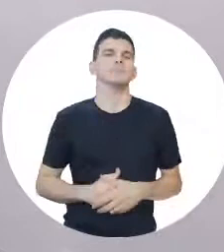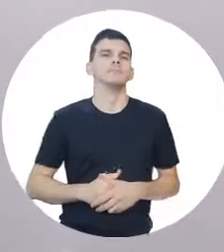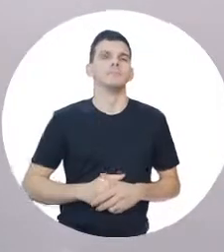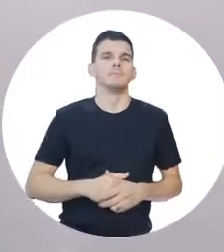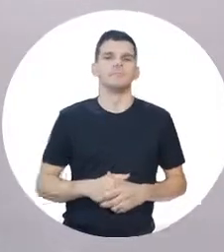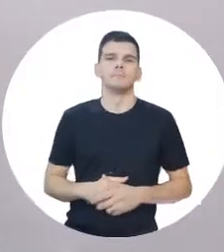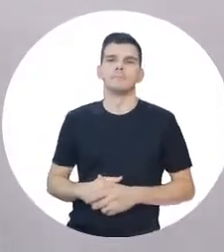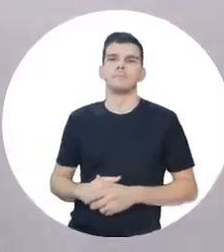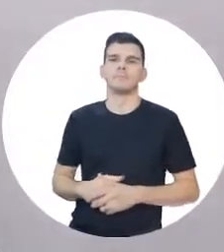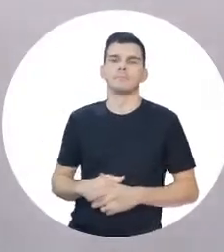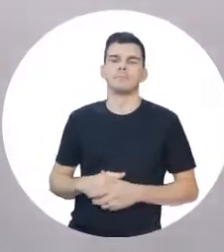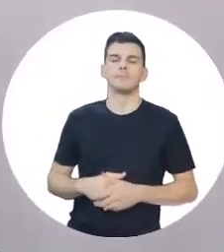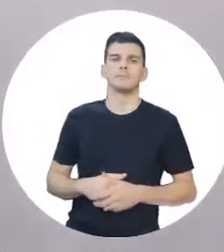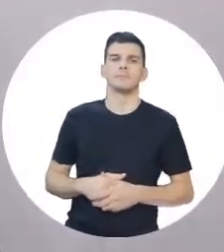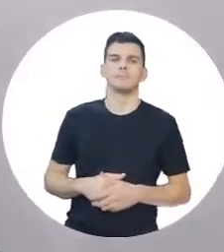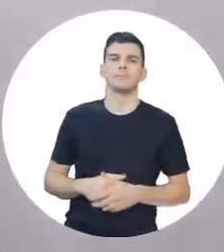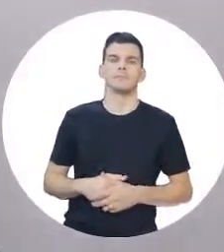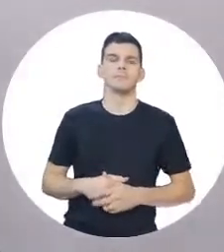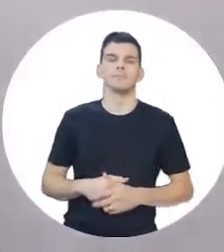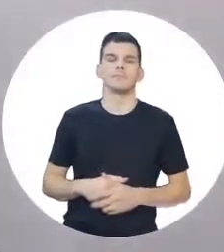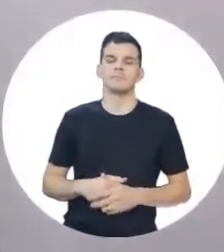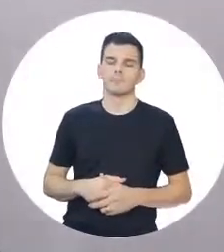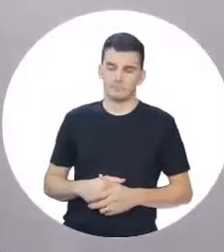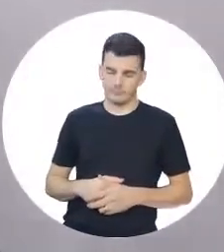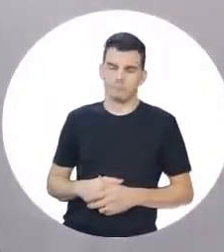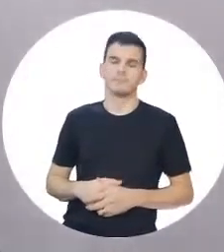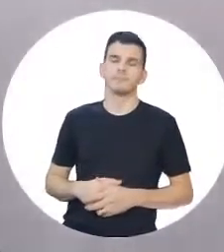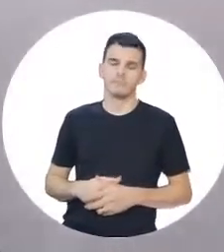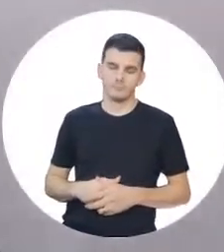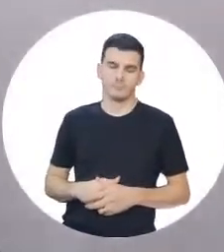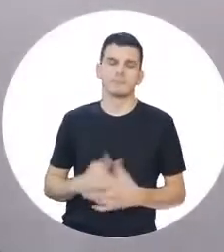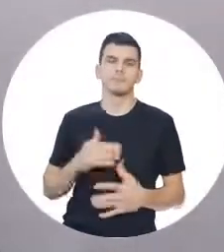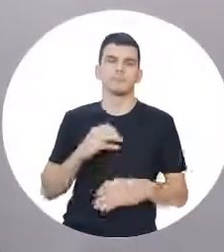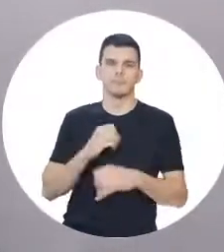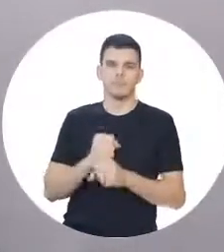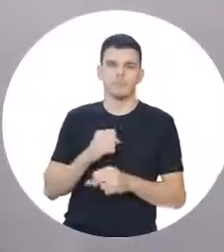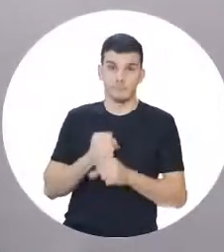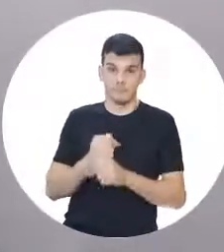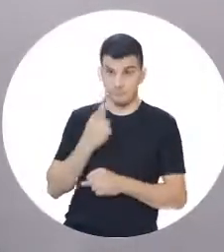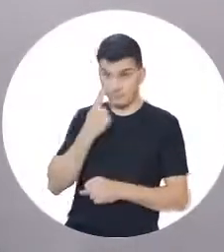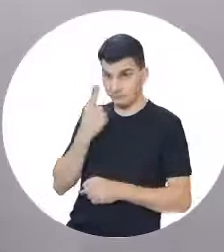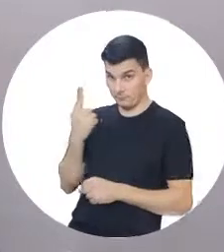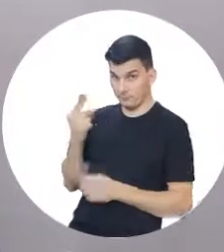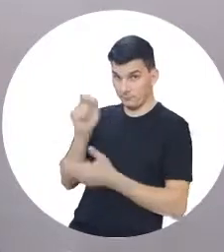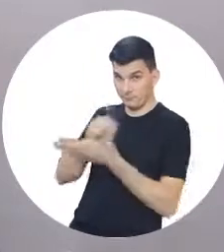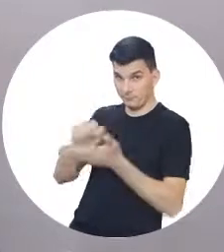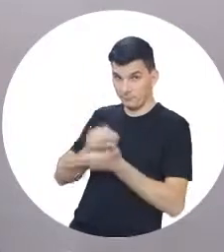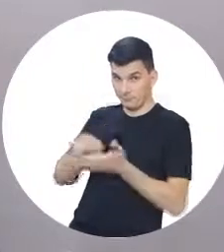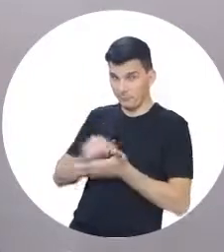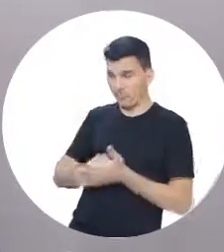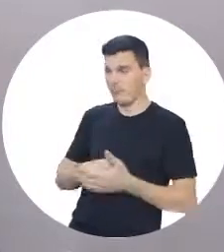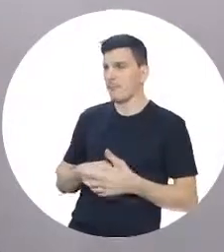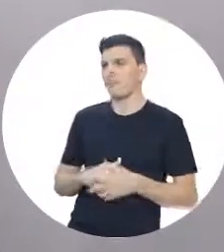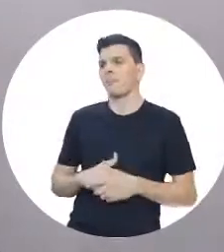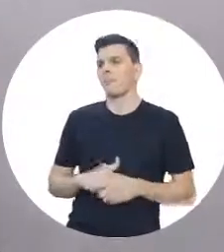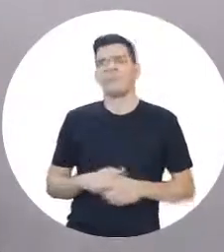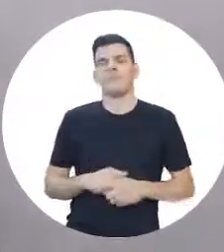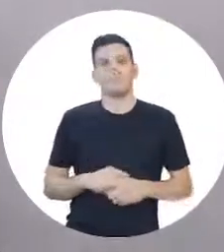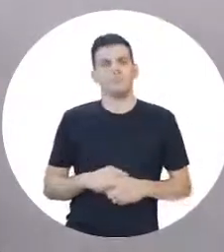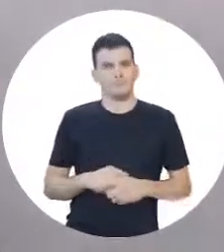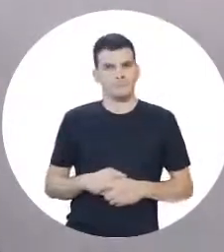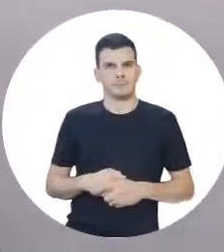ácido clorídrico, HBr, ácido bromídrico e HI,